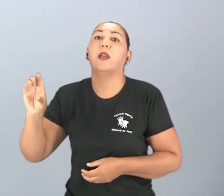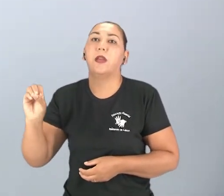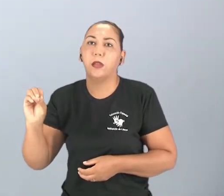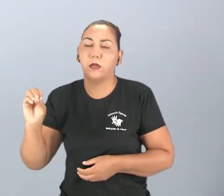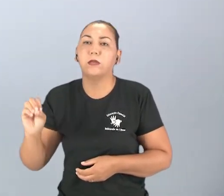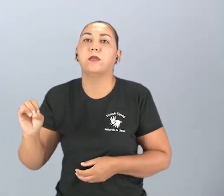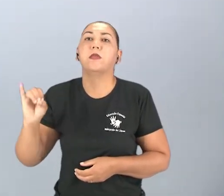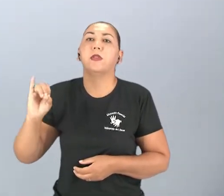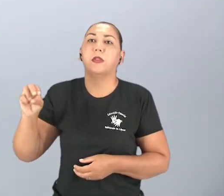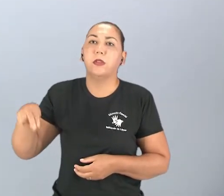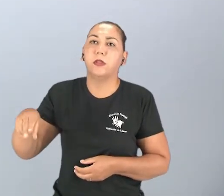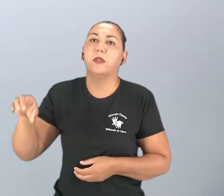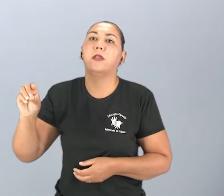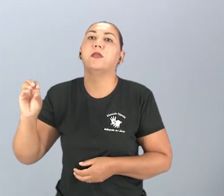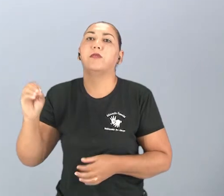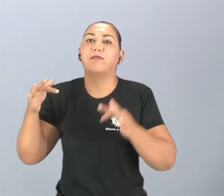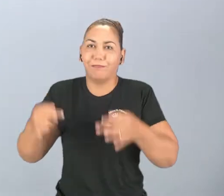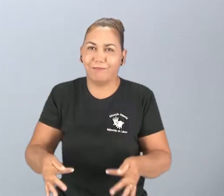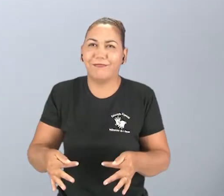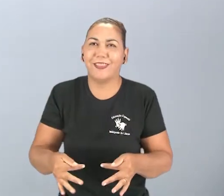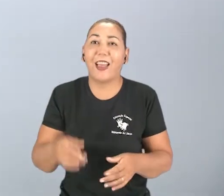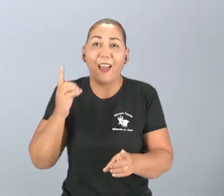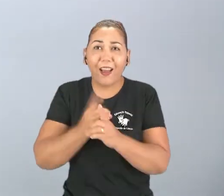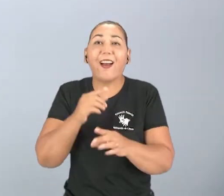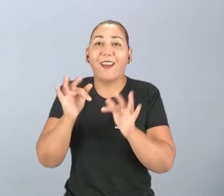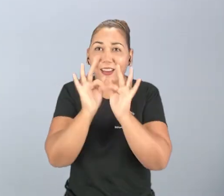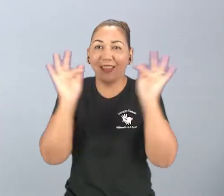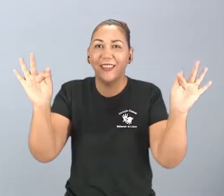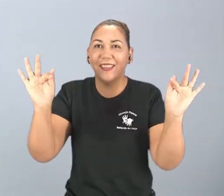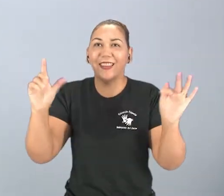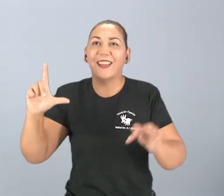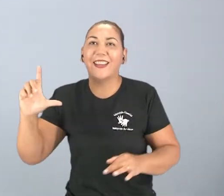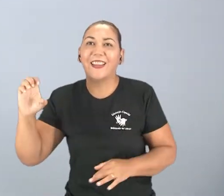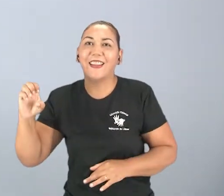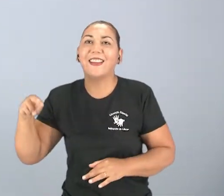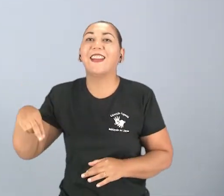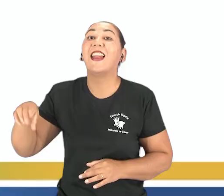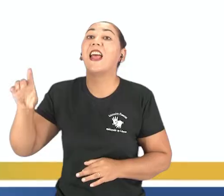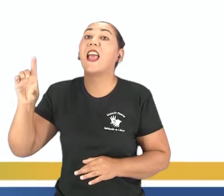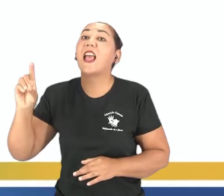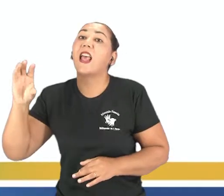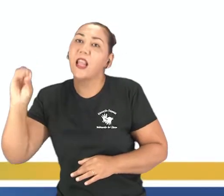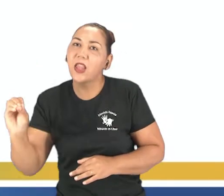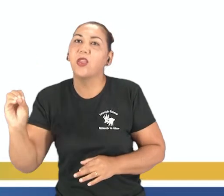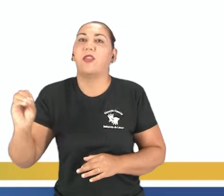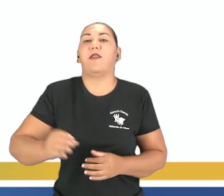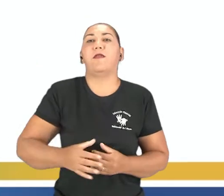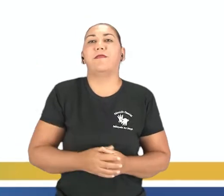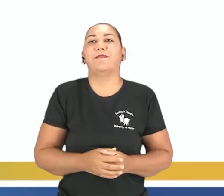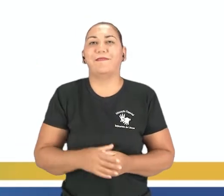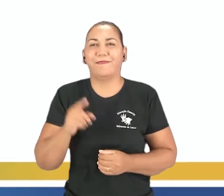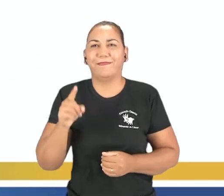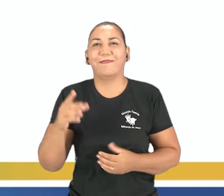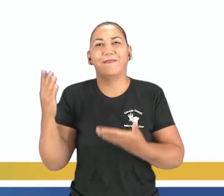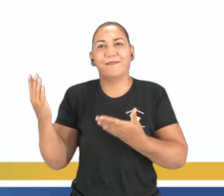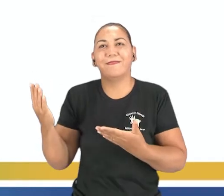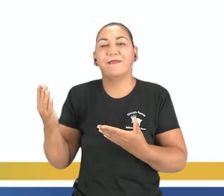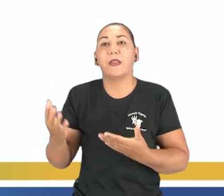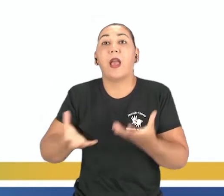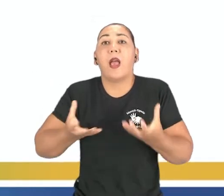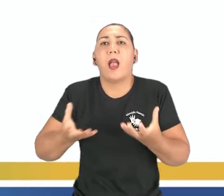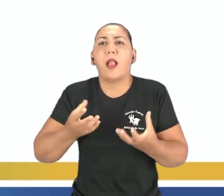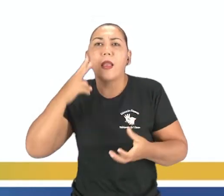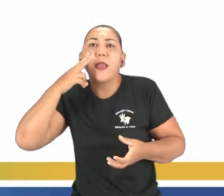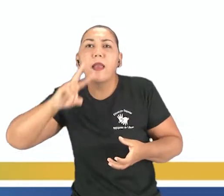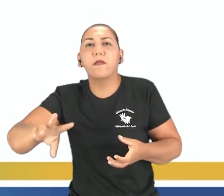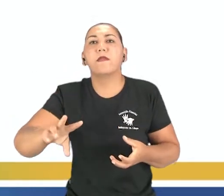no gerúndio? Muito bem, sou lendo. Ótimo. Quero ver. Vocês estão vendo que terminou com